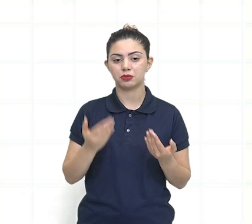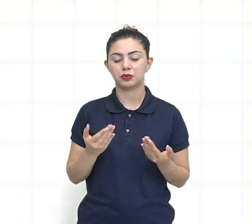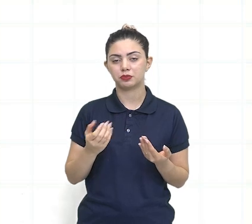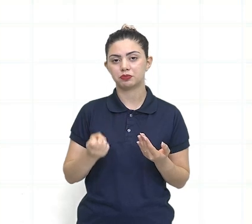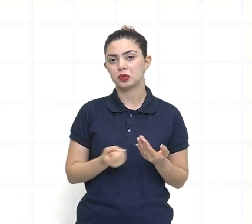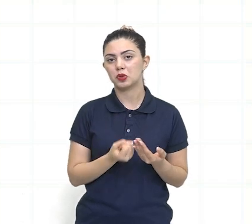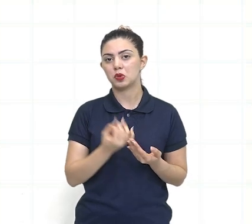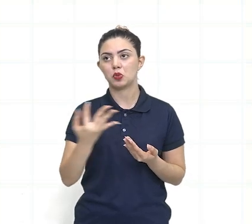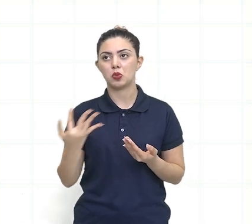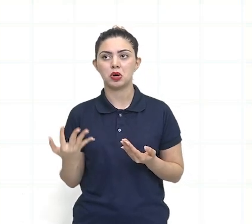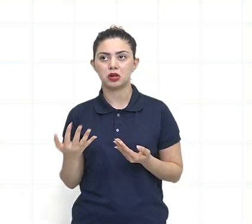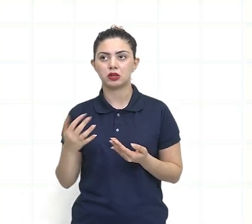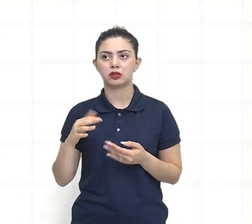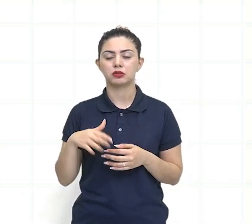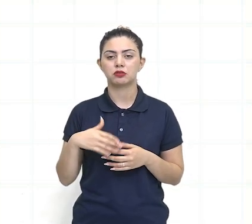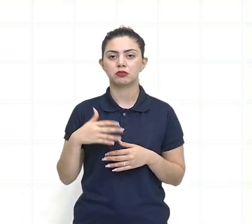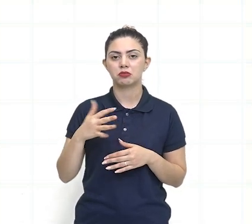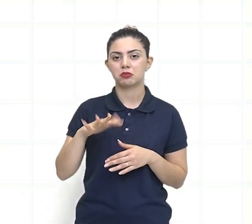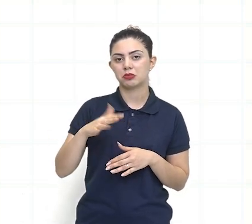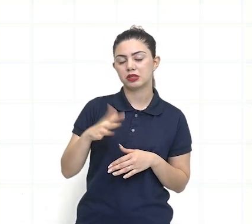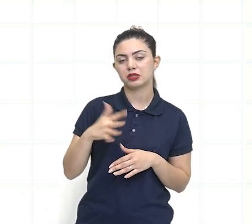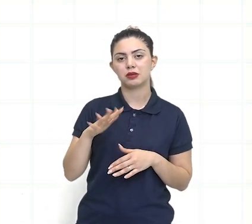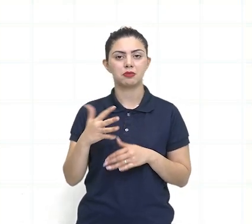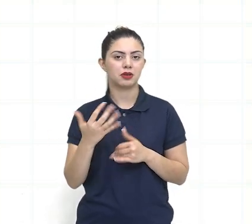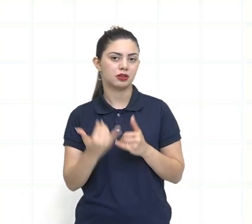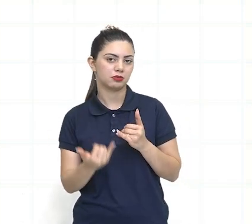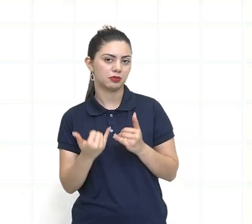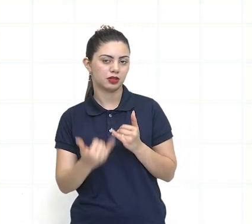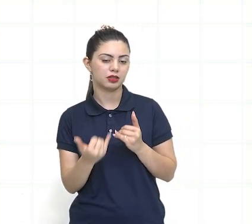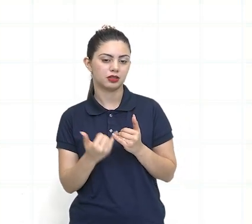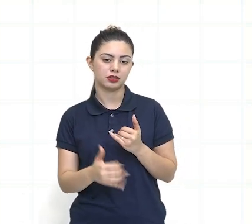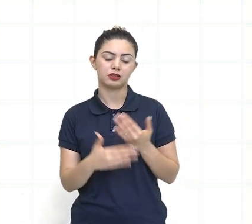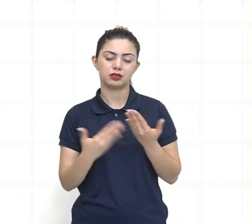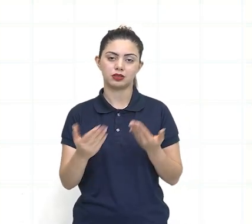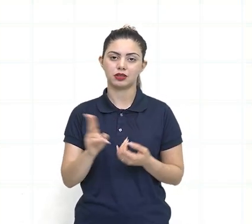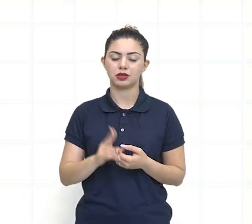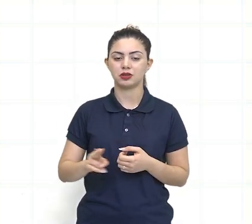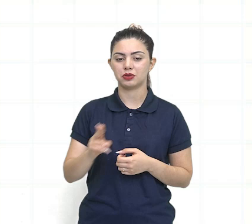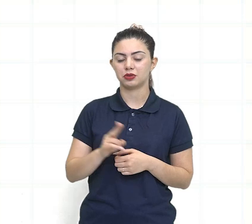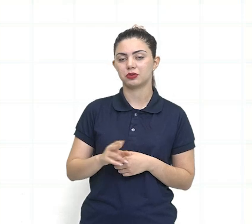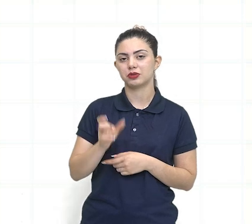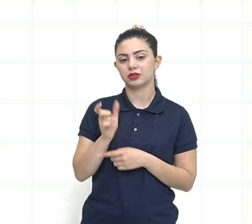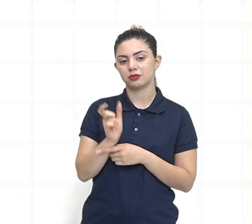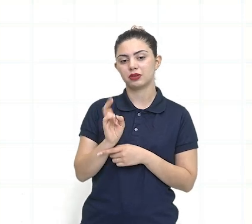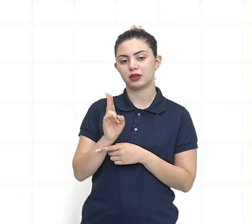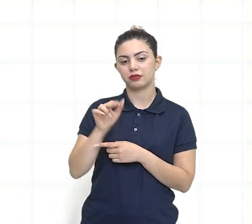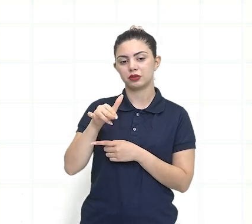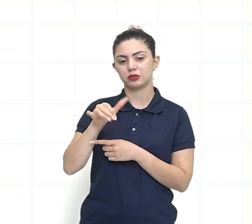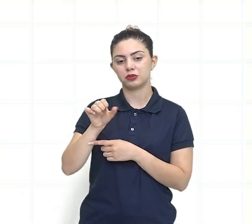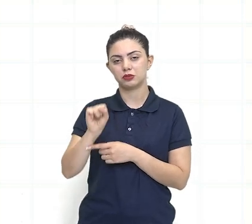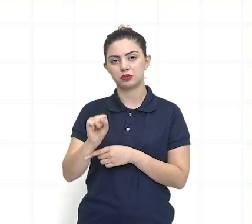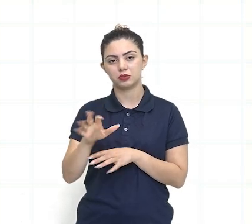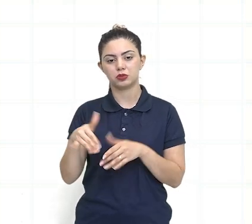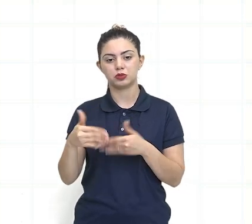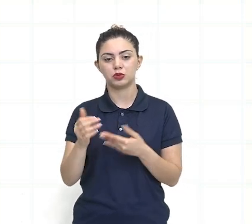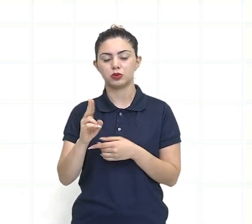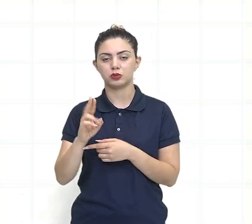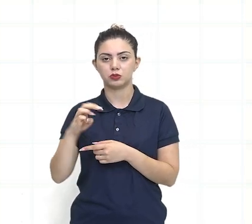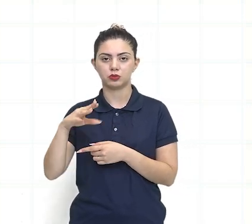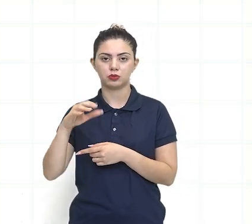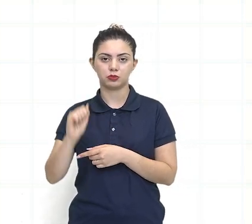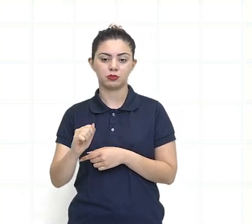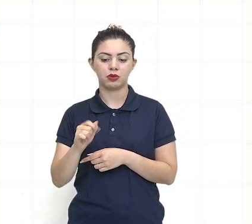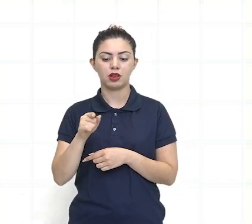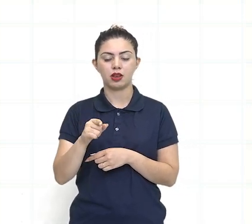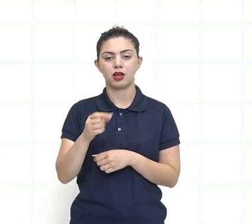de aproximadamente, em torno daquilo, é exatamente essa ideia que ele vai transmitir se eu colocar antes do